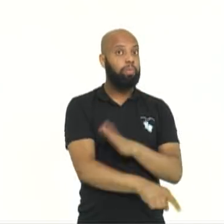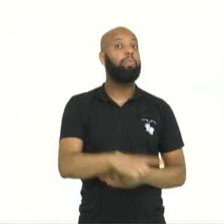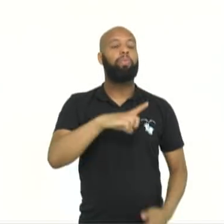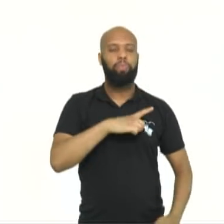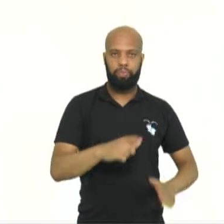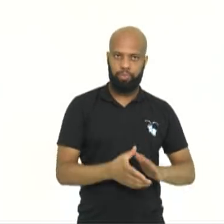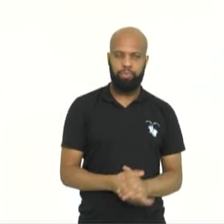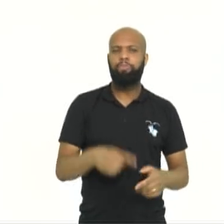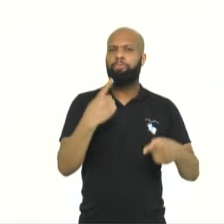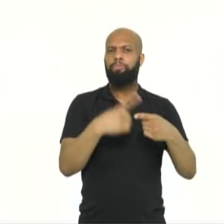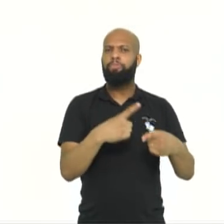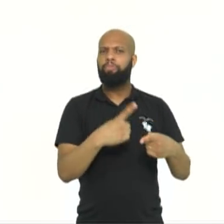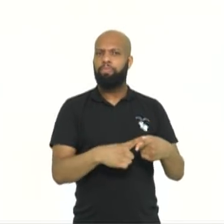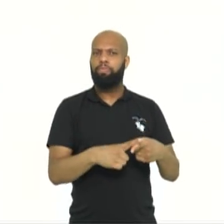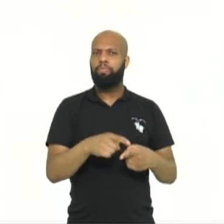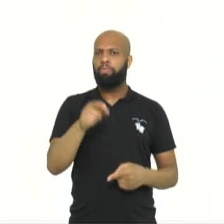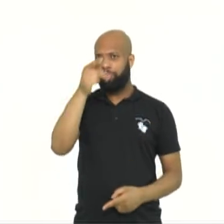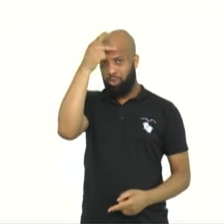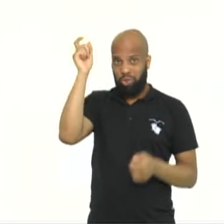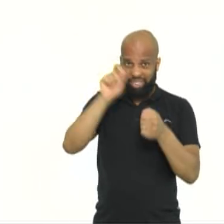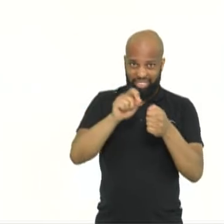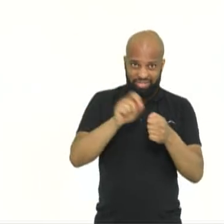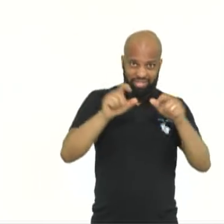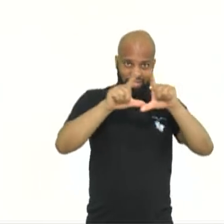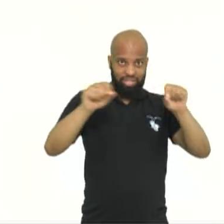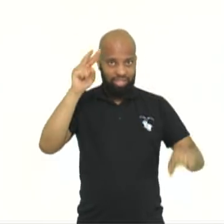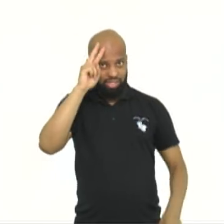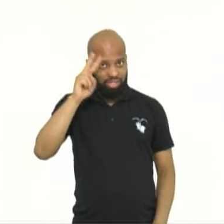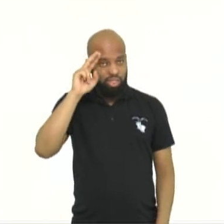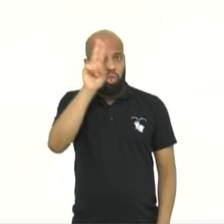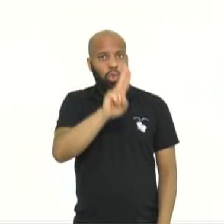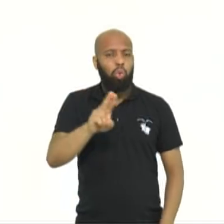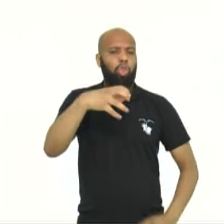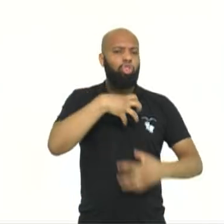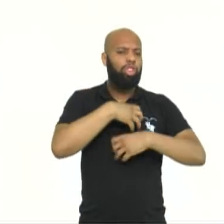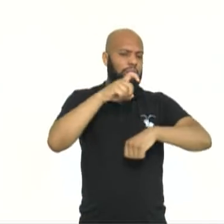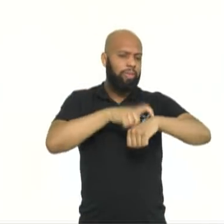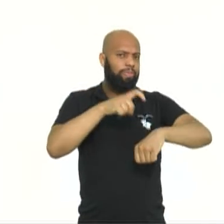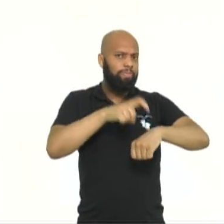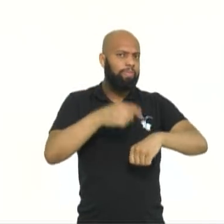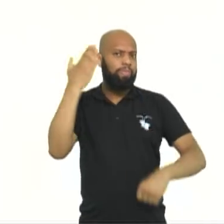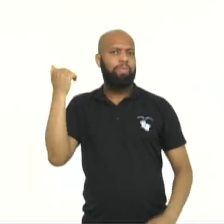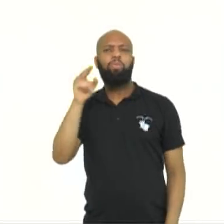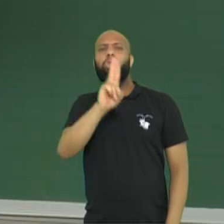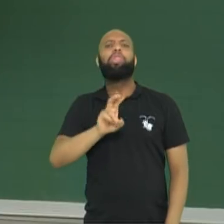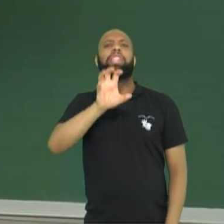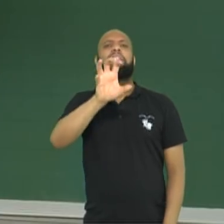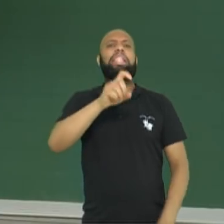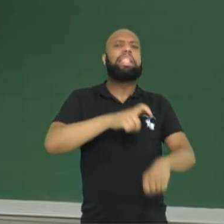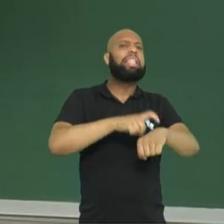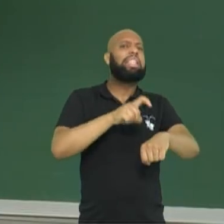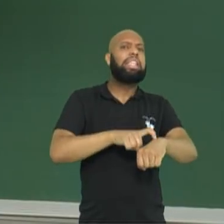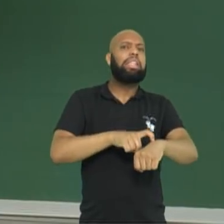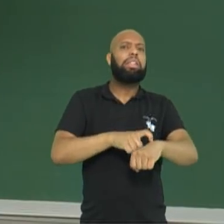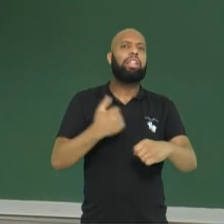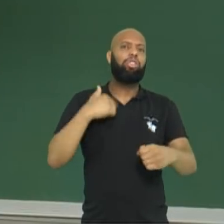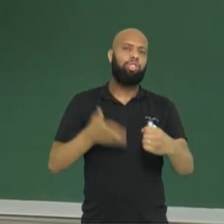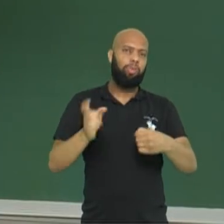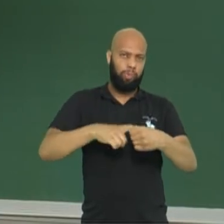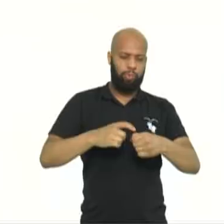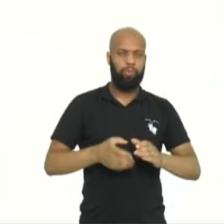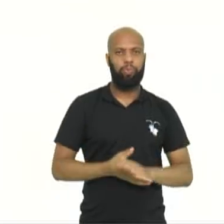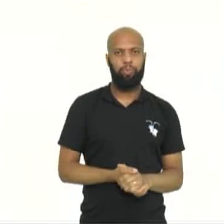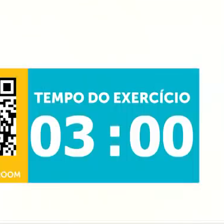seguinte: por que o autor da tira utilizou essas formas verbais do pretérito? Então, nesses trechos, já